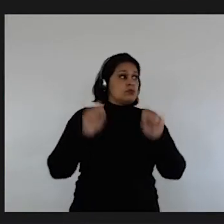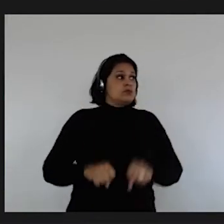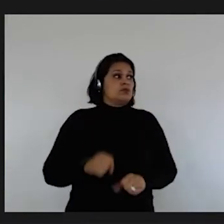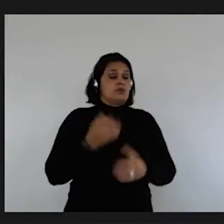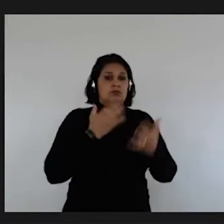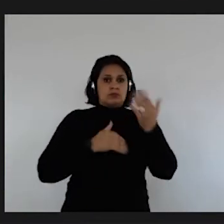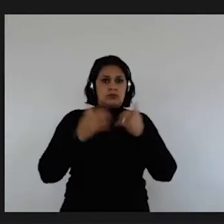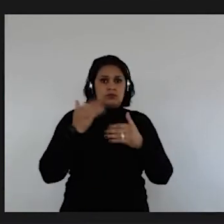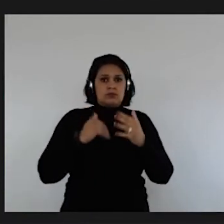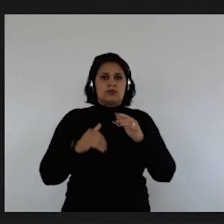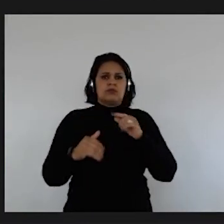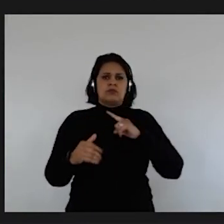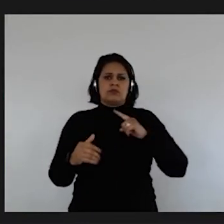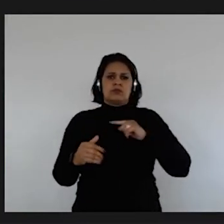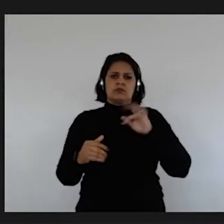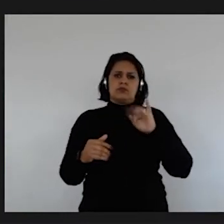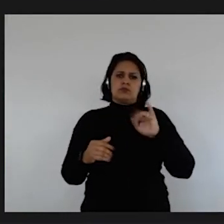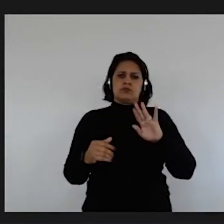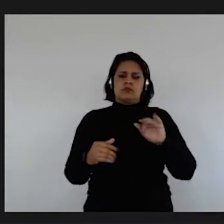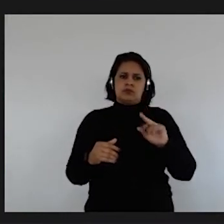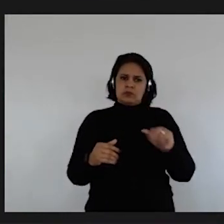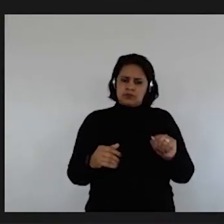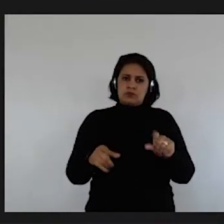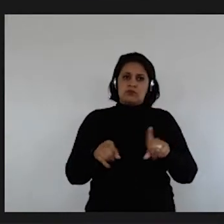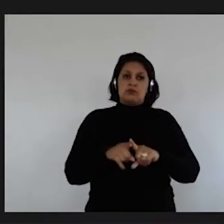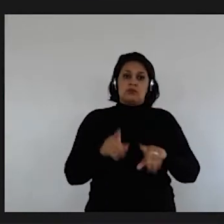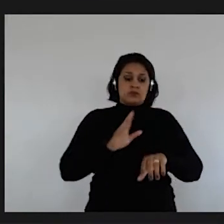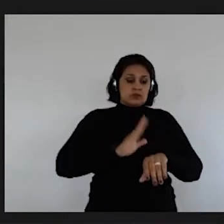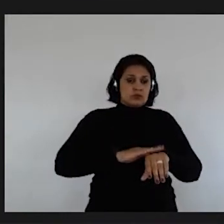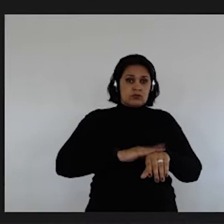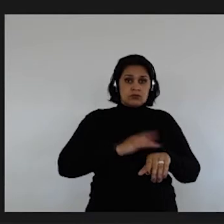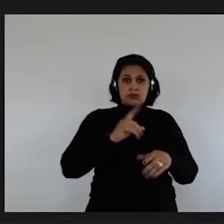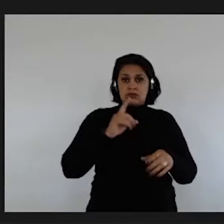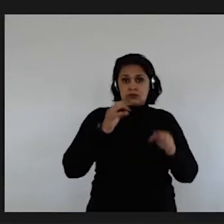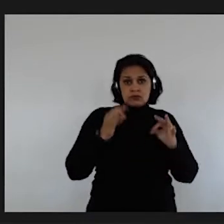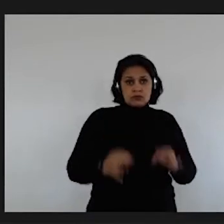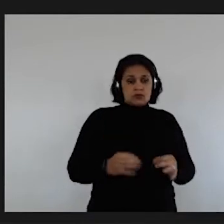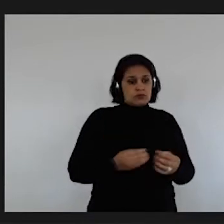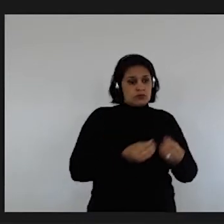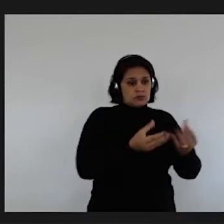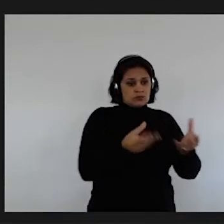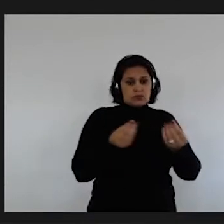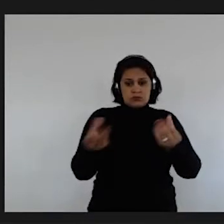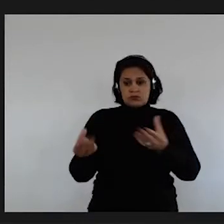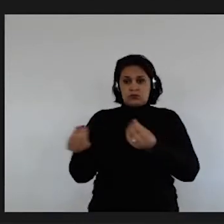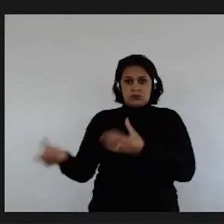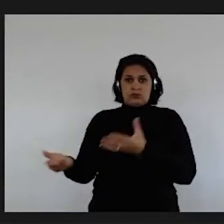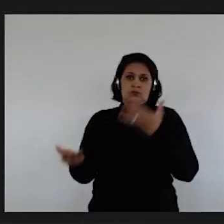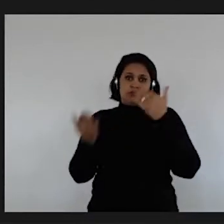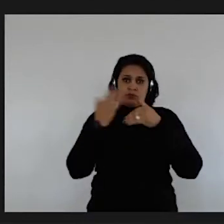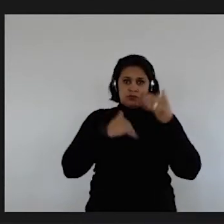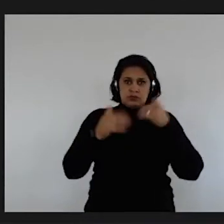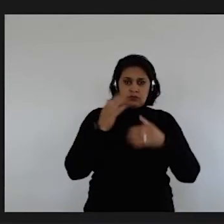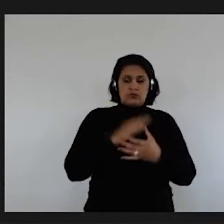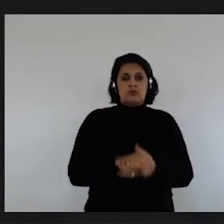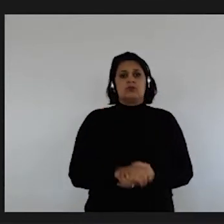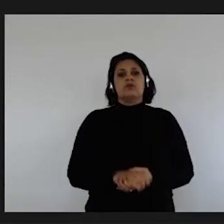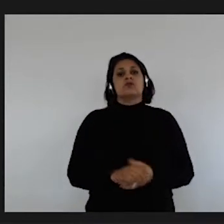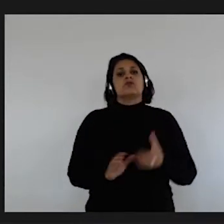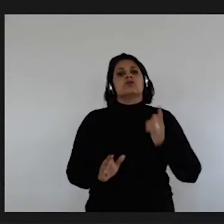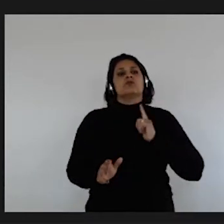de fibras, de biomassa, para levar o produto no tempo, no lugar e na forma desejadas pelo consumidor. Nas